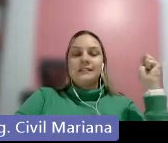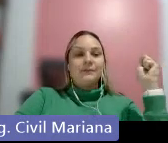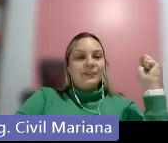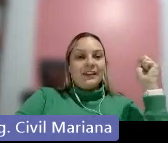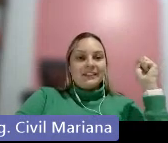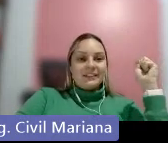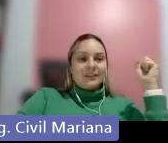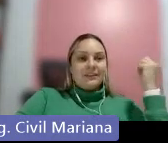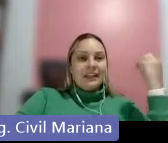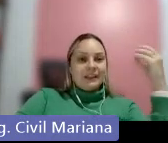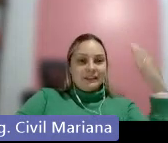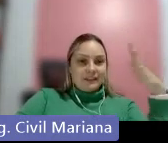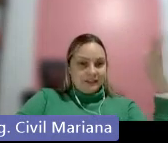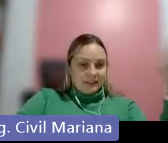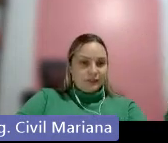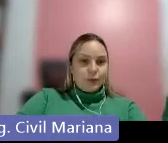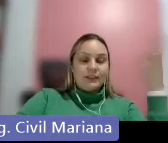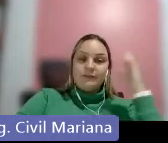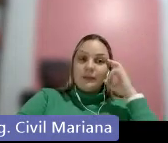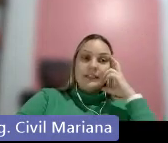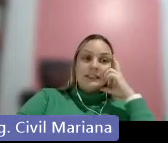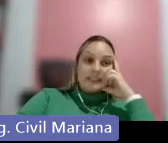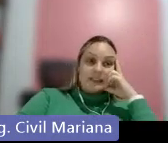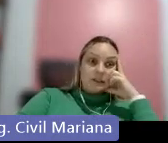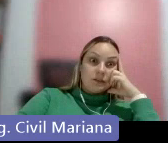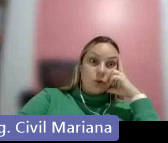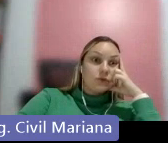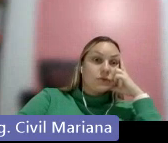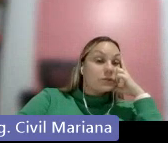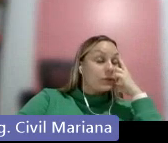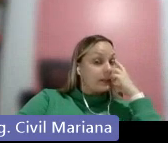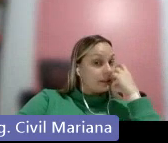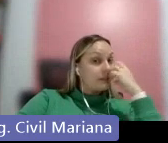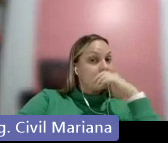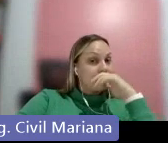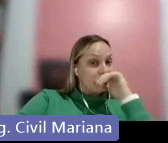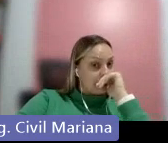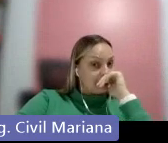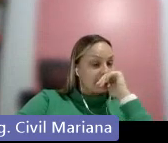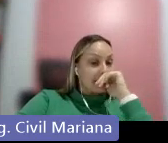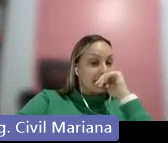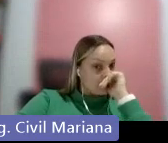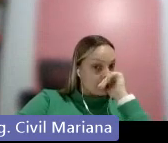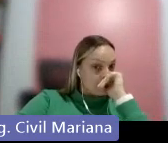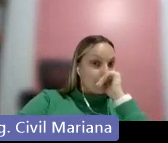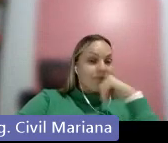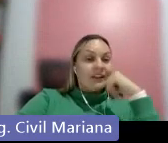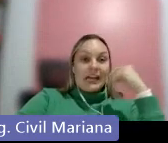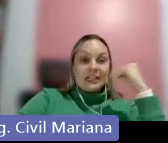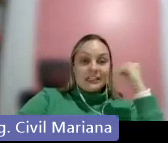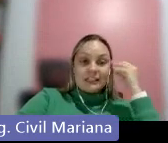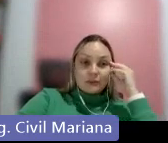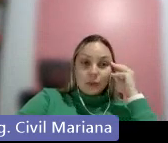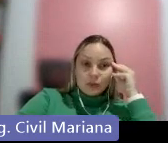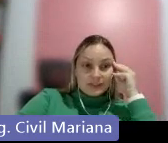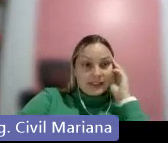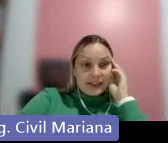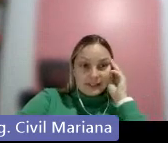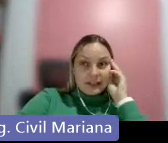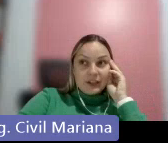picar vocês. Vocês vão ir nas ruas e vão prestar atenção nas construções que estão sendo realizadas. A